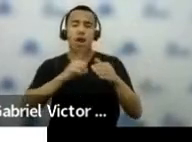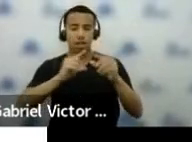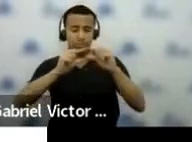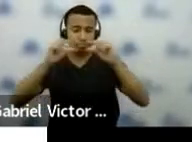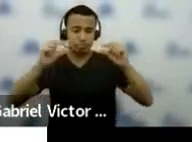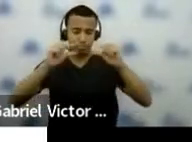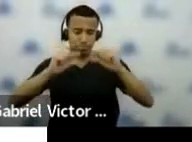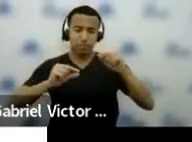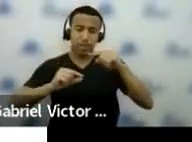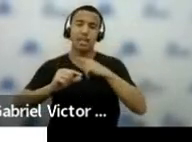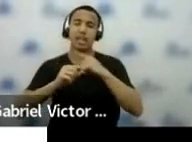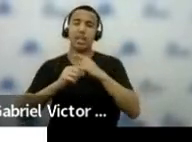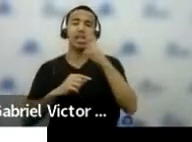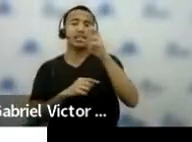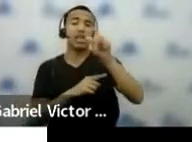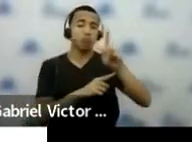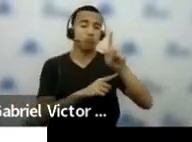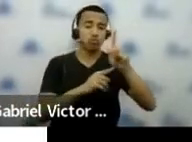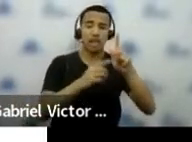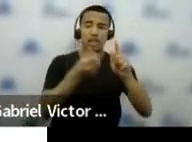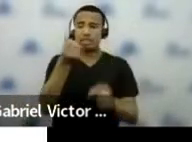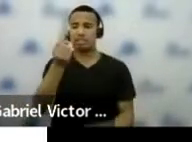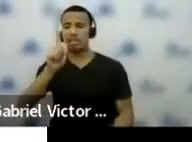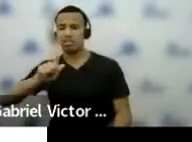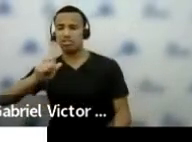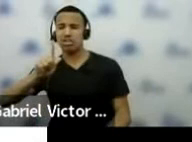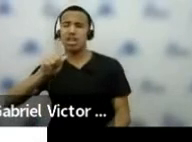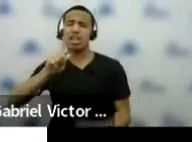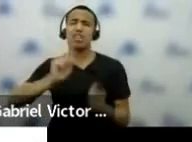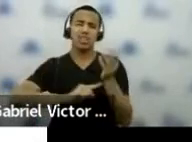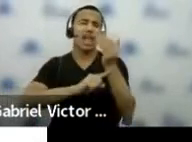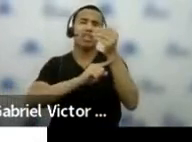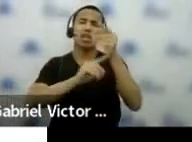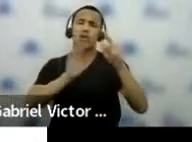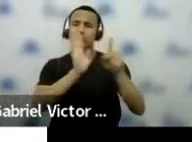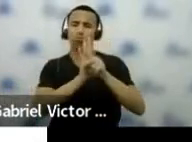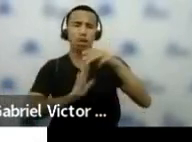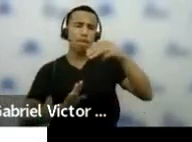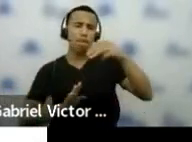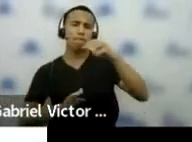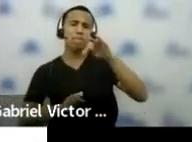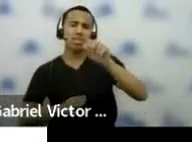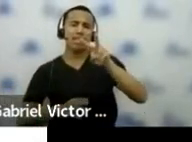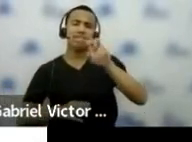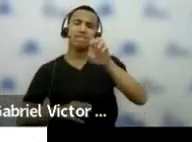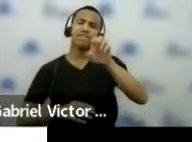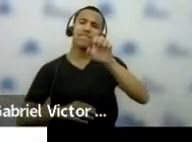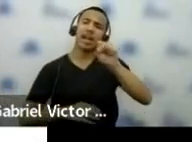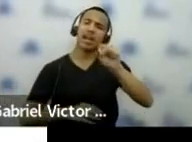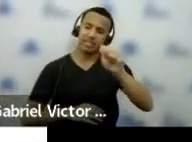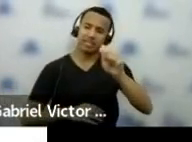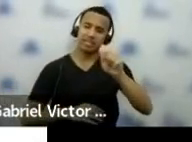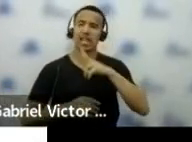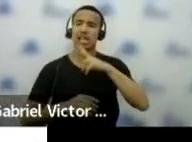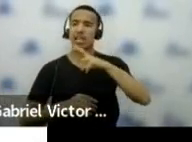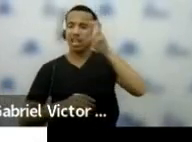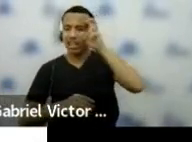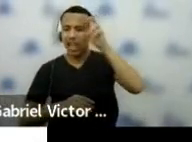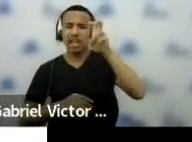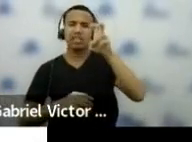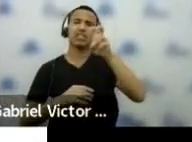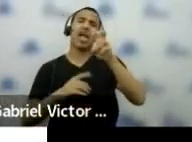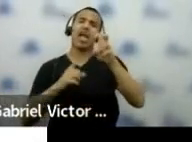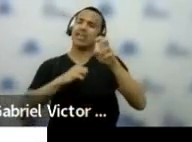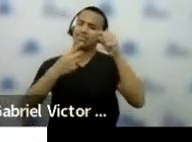Fund, então desde o 5G, 6G, tecnologias imersivas, metaversos, edge computing, inteligência artificial,